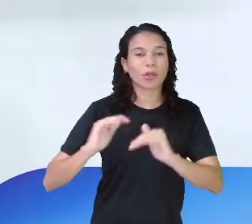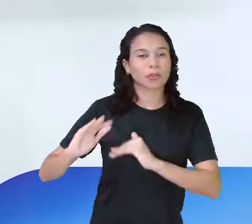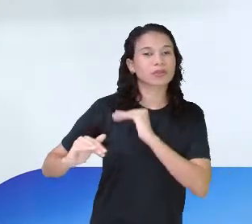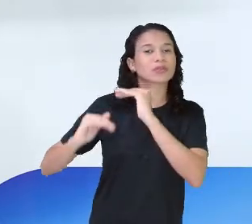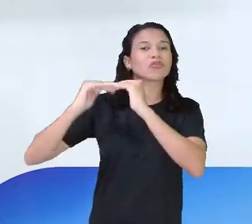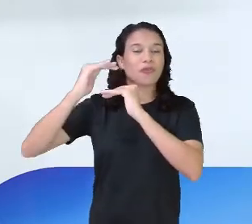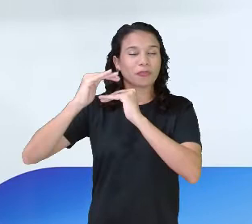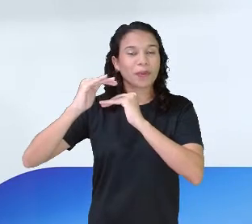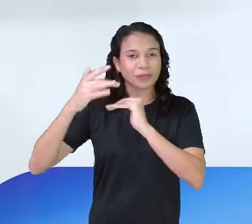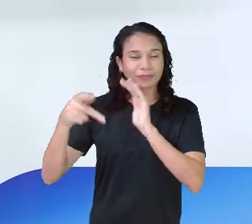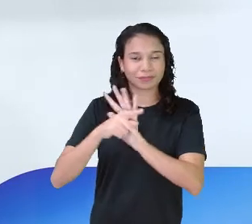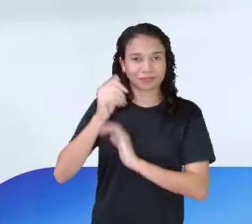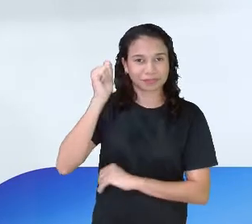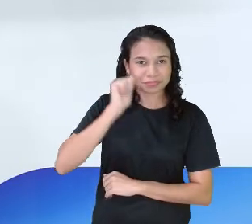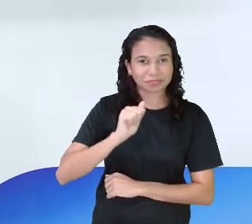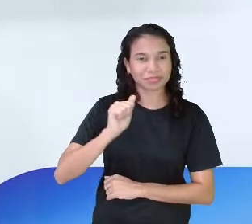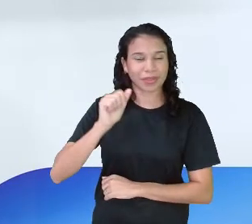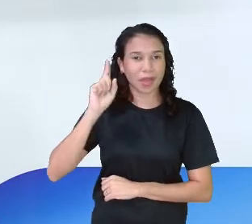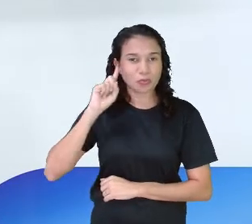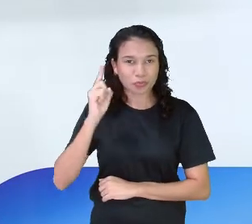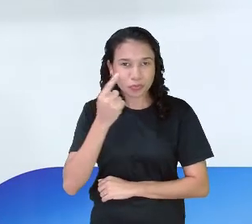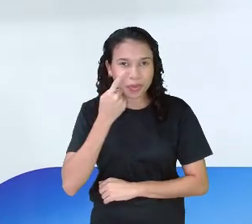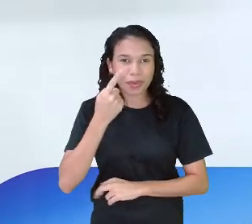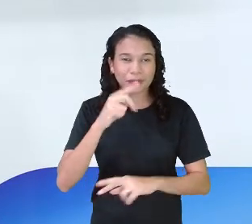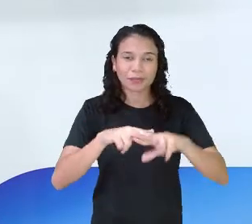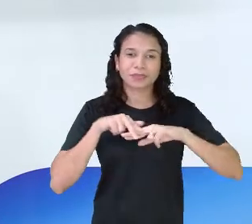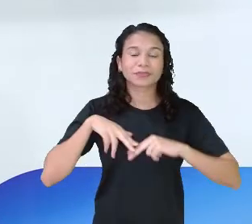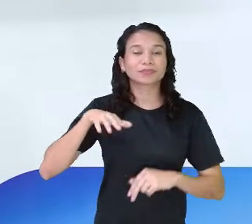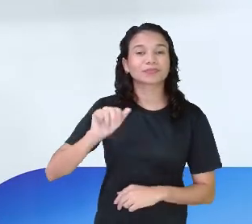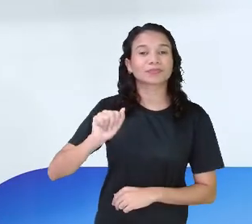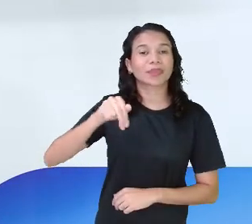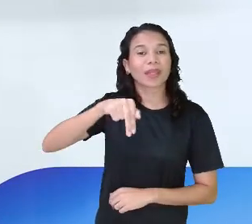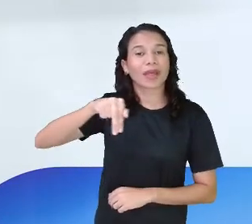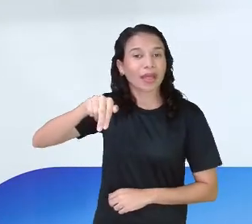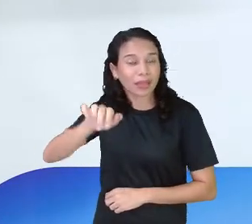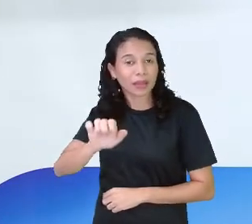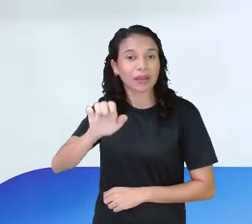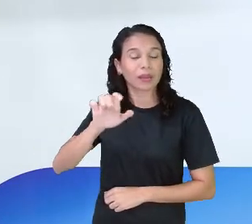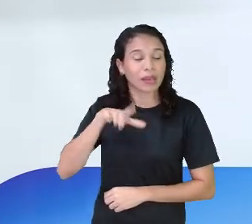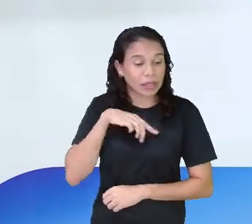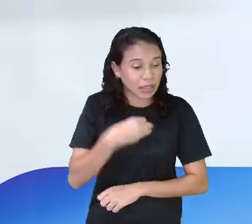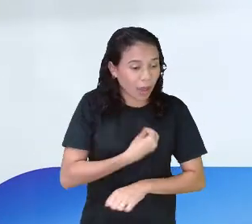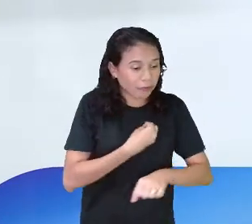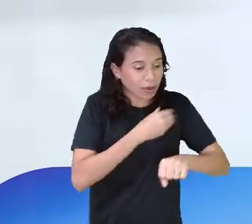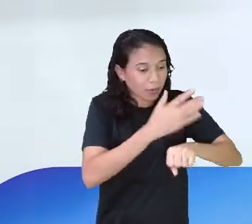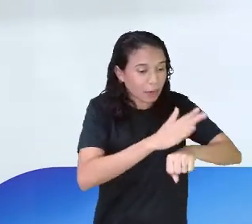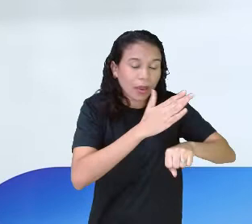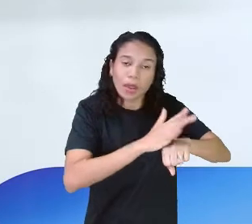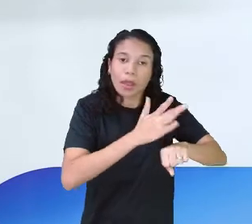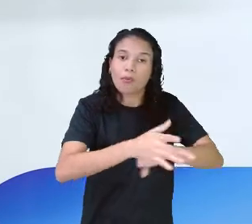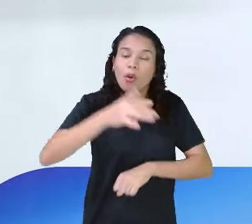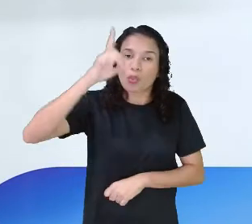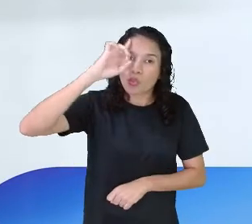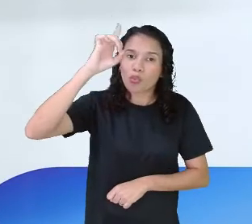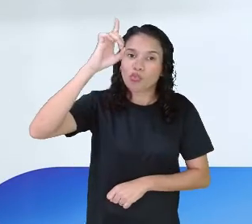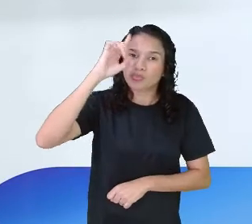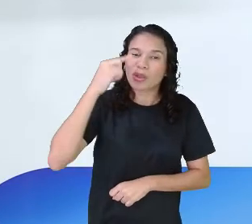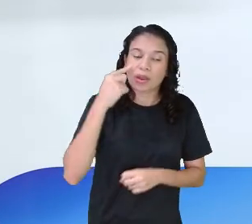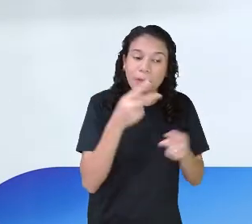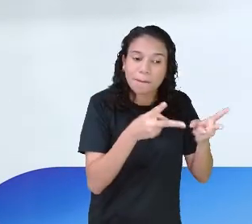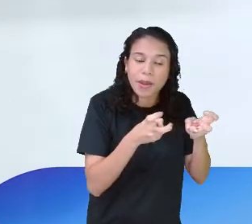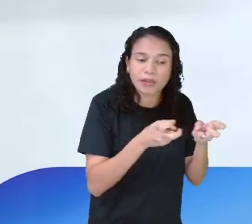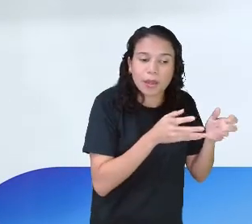que propiciou crescimento. Então, Anne Sullivan, ela passou a conviver com Helen Keller e a gente vê um